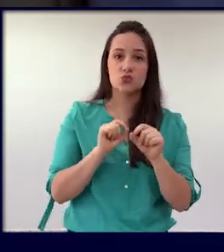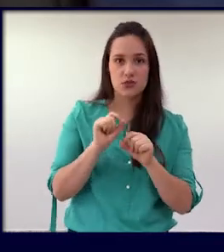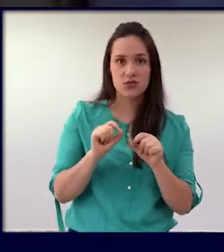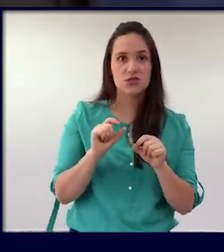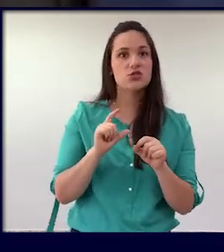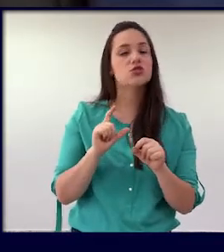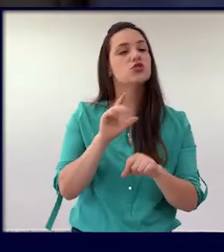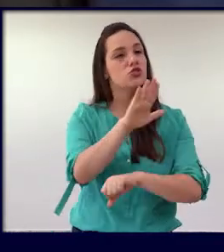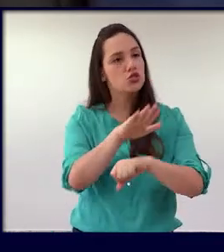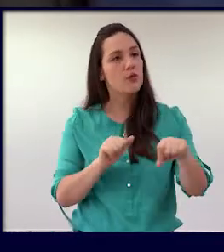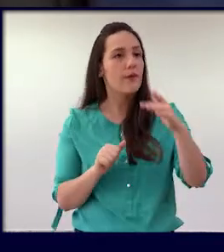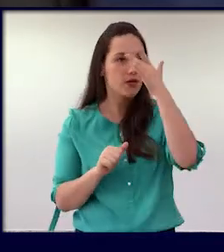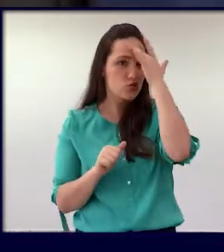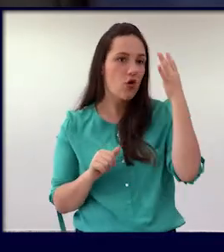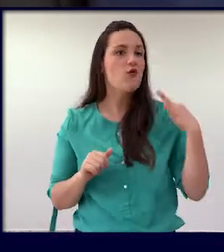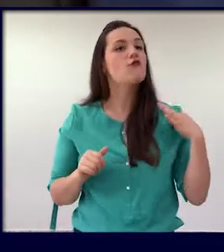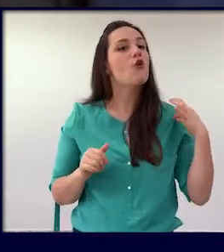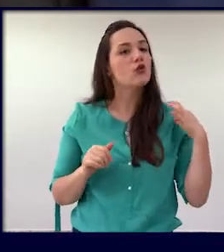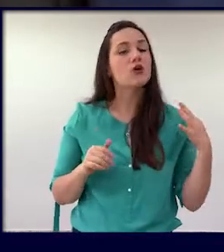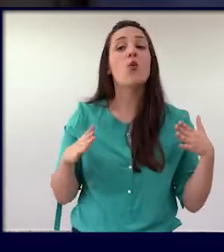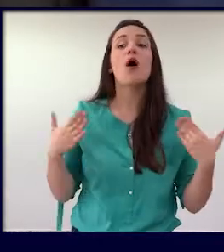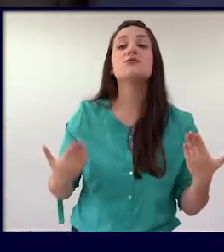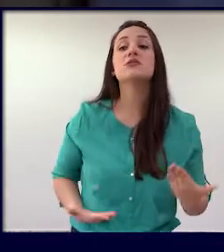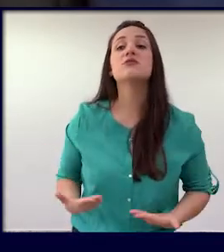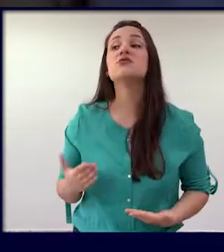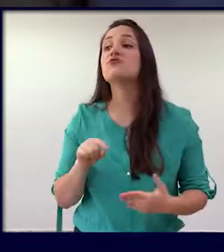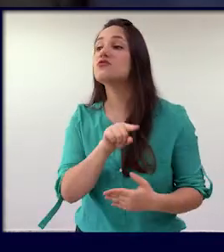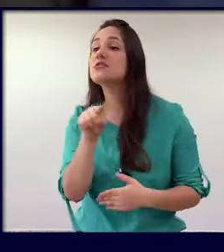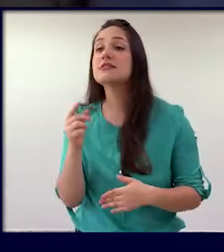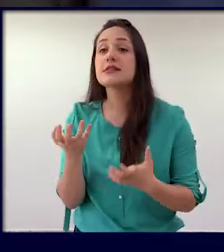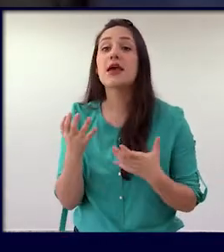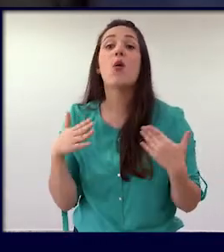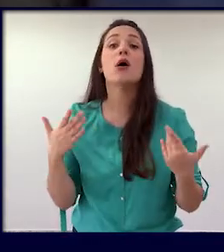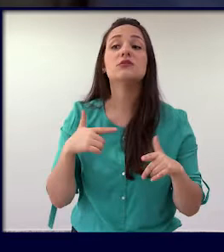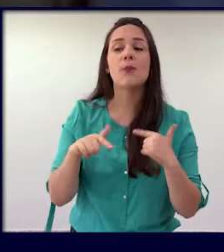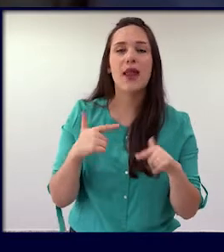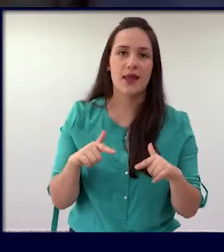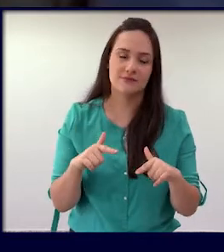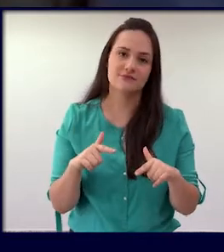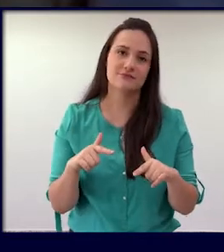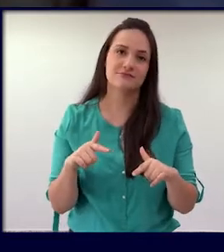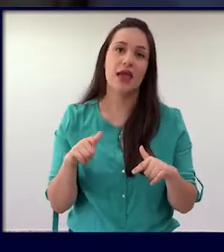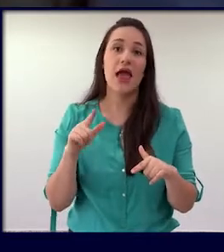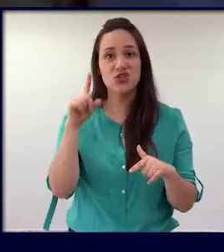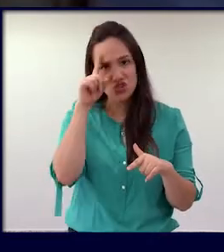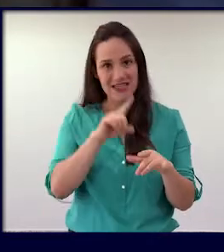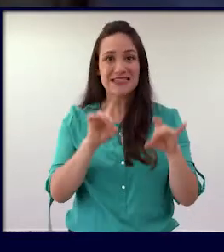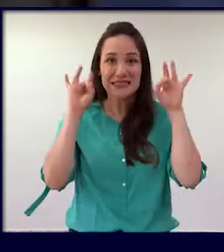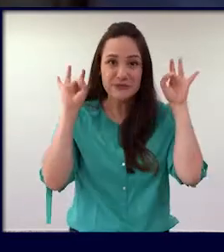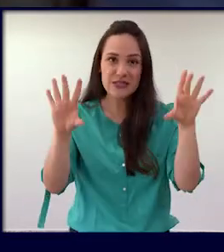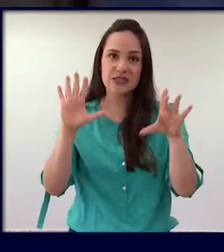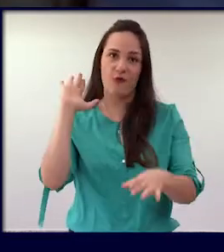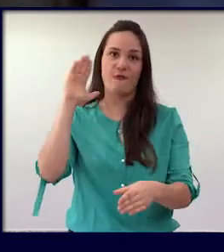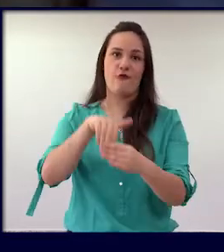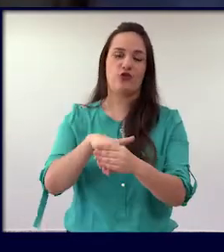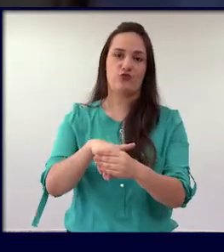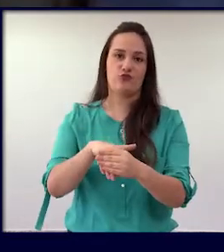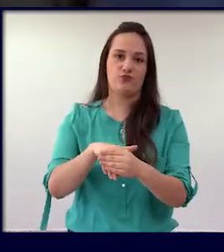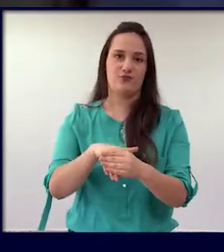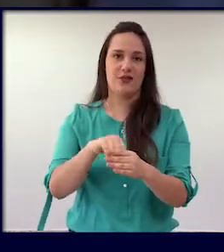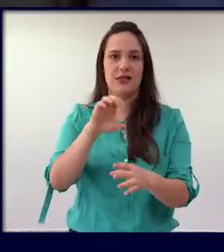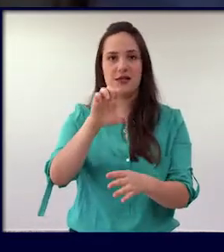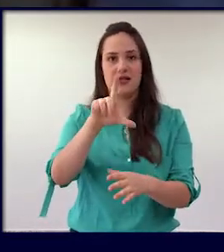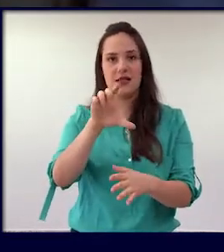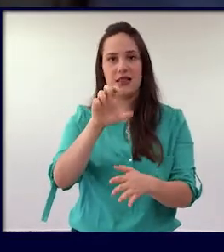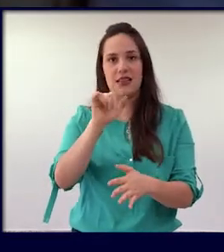a convocação de eleitores para prestação desse serviço no dia da eleição, que é o serviço do mesário.